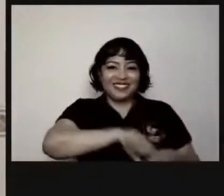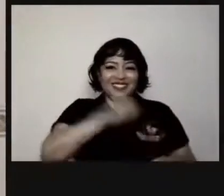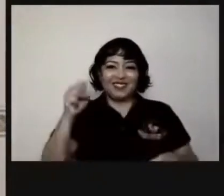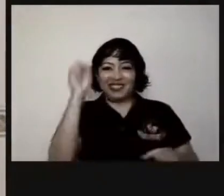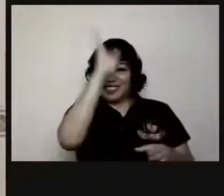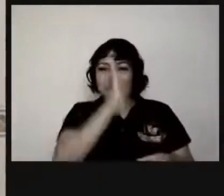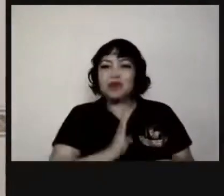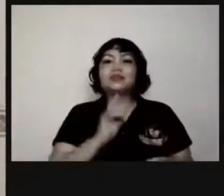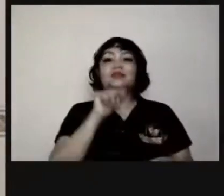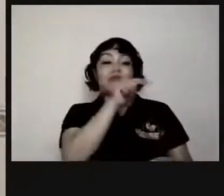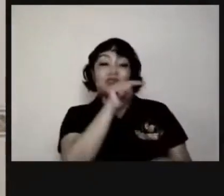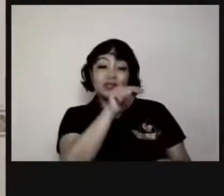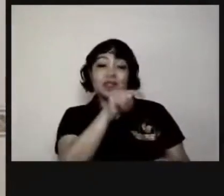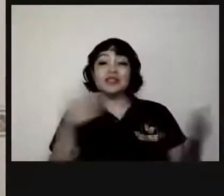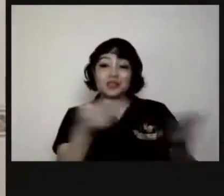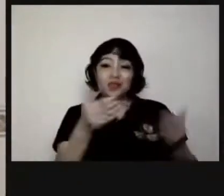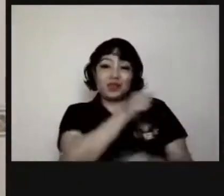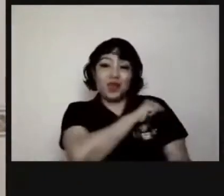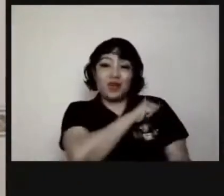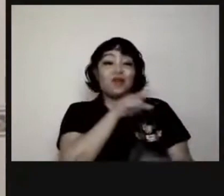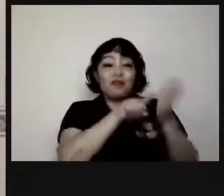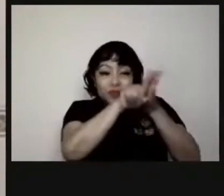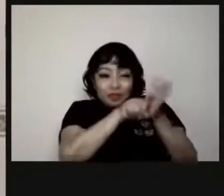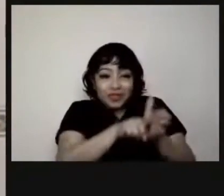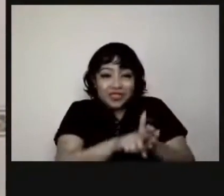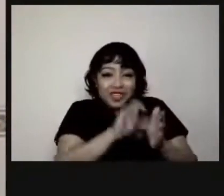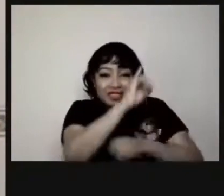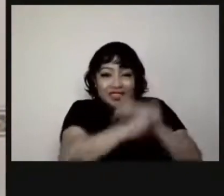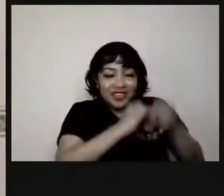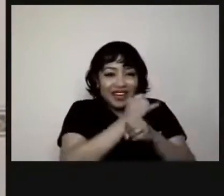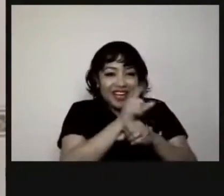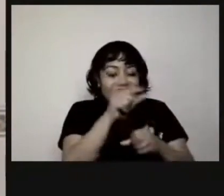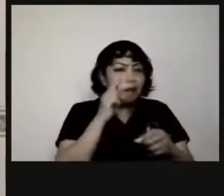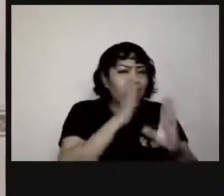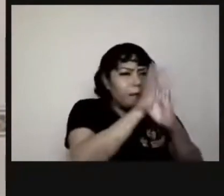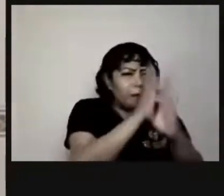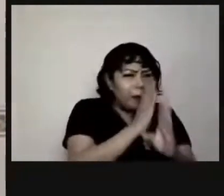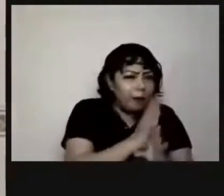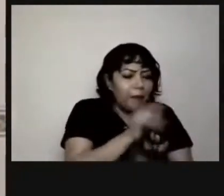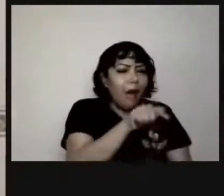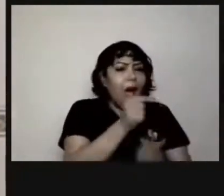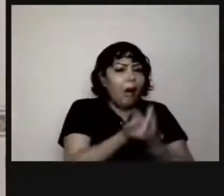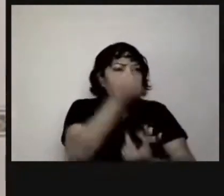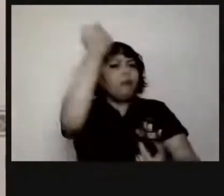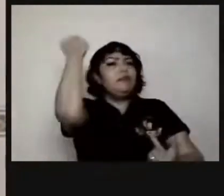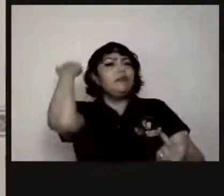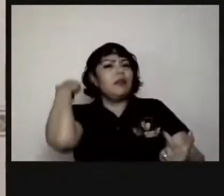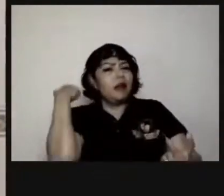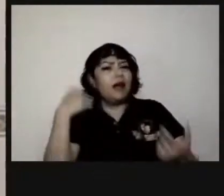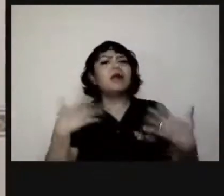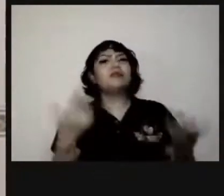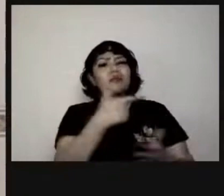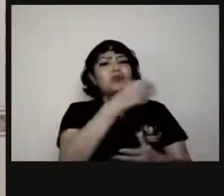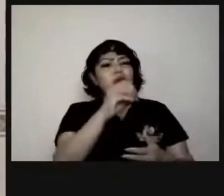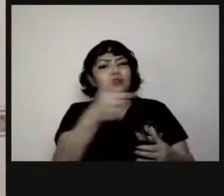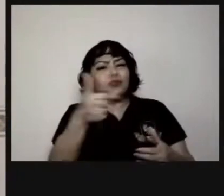vocês, alunos, serão pesquisados aí na internet com esses textos, né, que vocês produziram agora. Então,